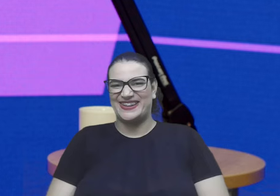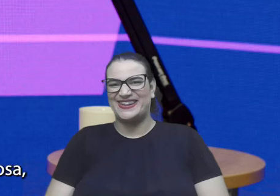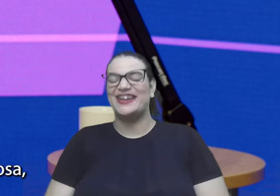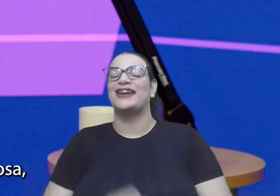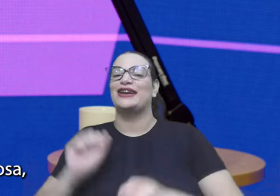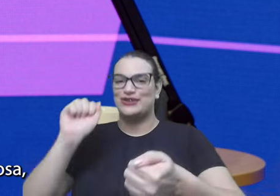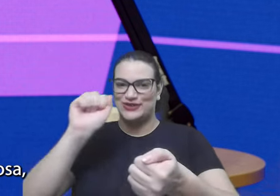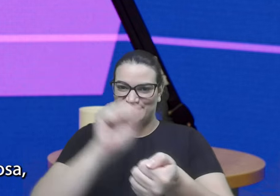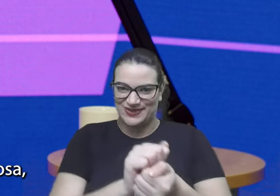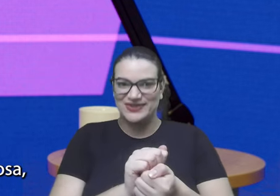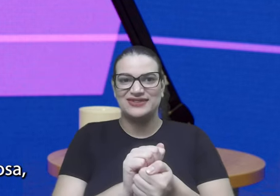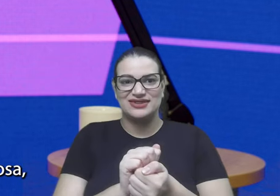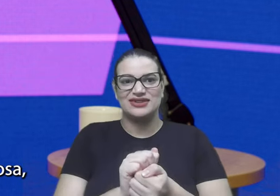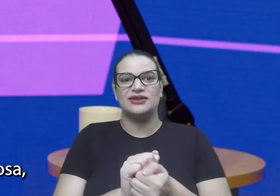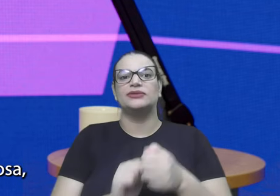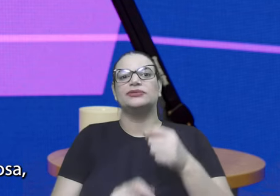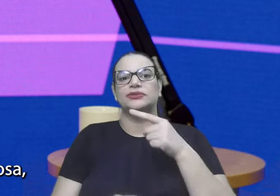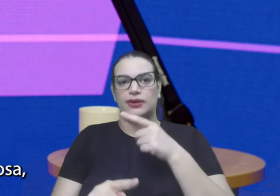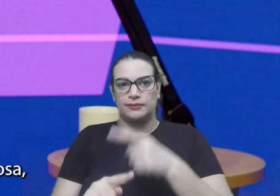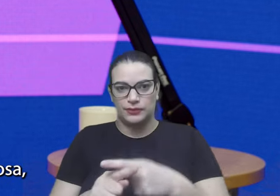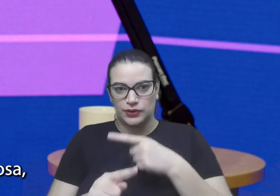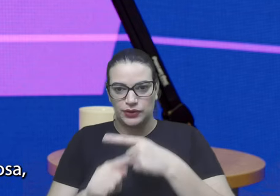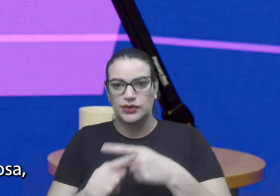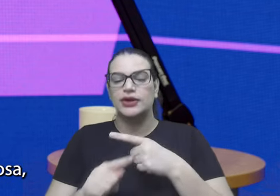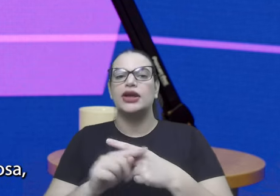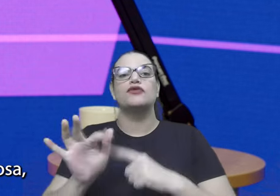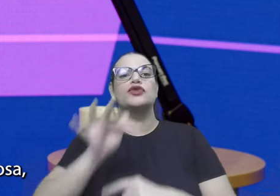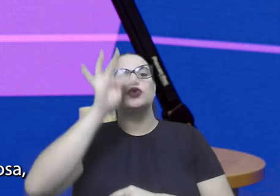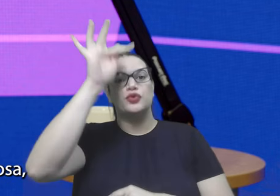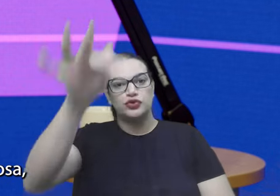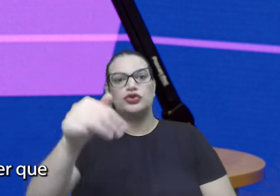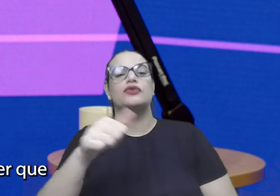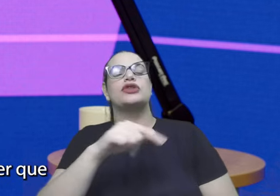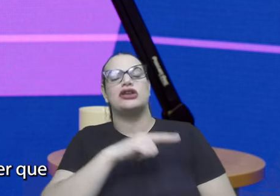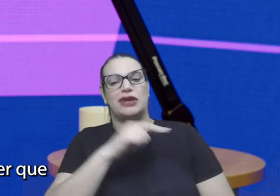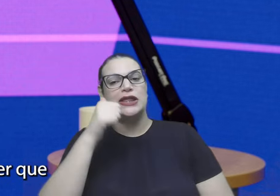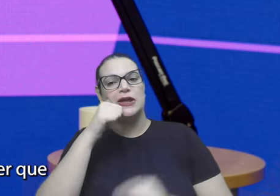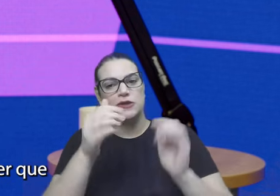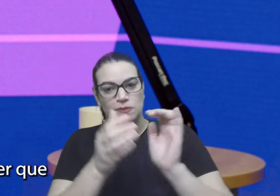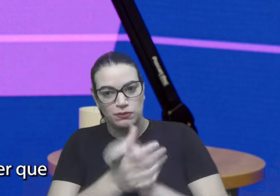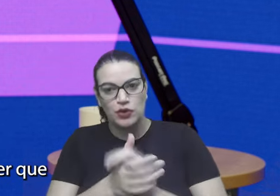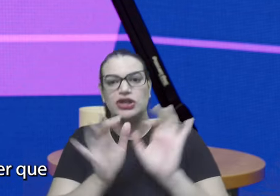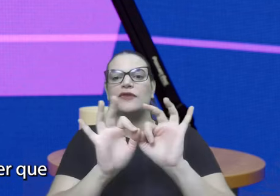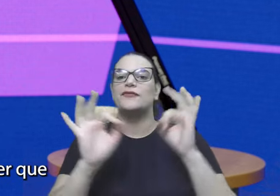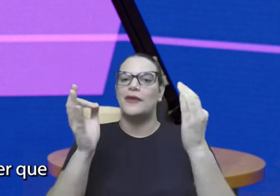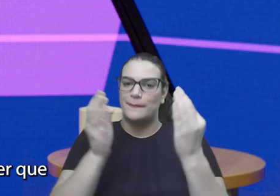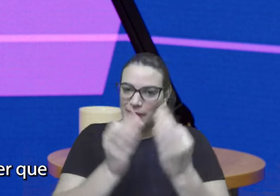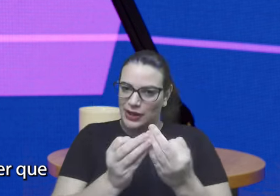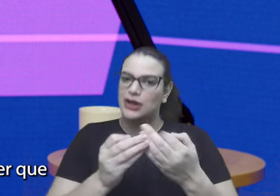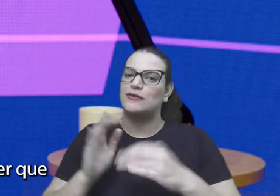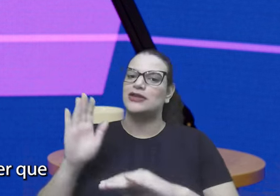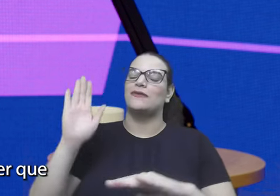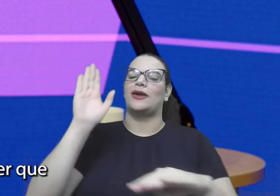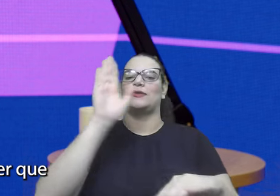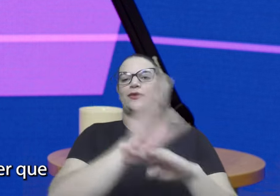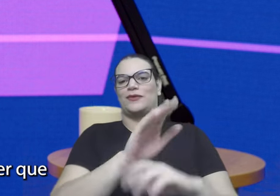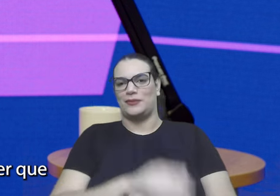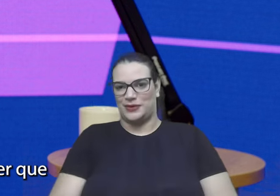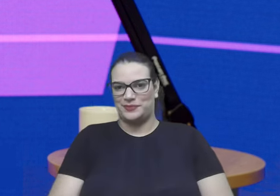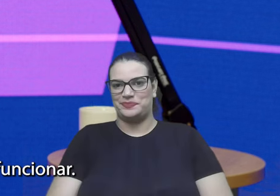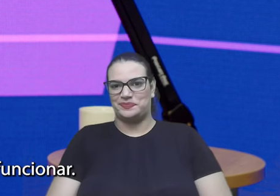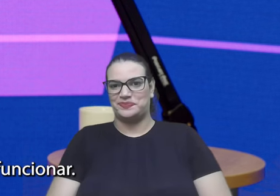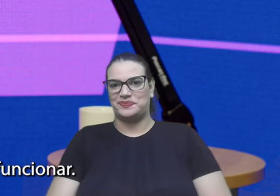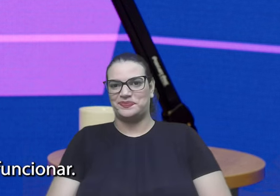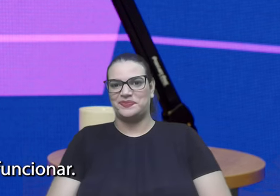belzinha juntos nós vamos até porque você vai ter esposa você vai ter família e você vai ter que contribuir